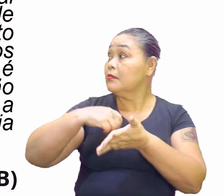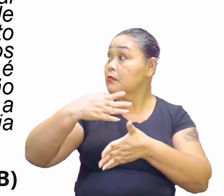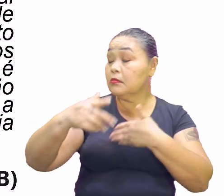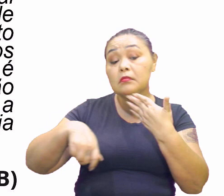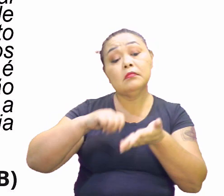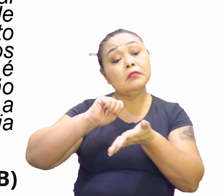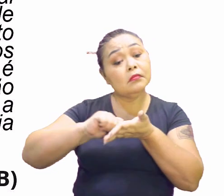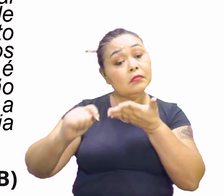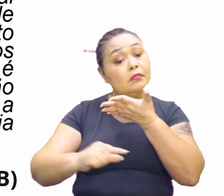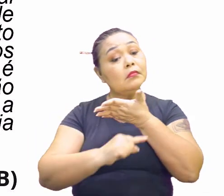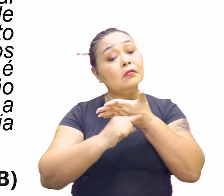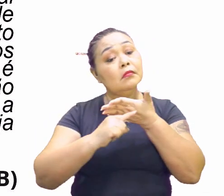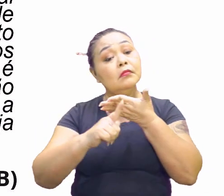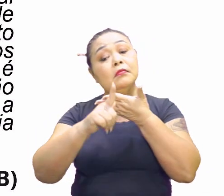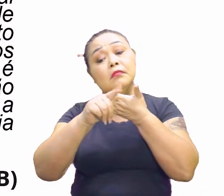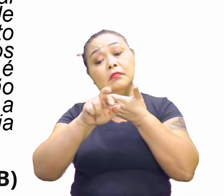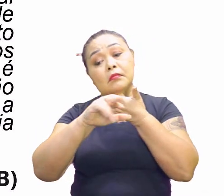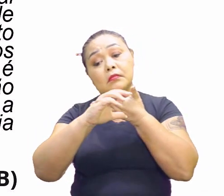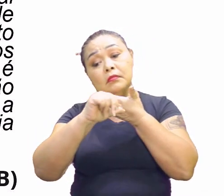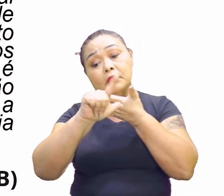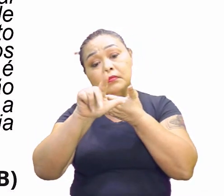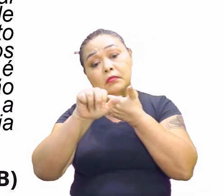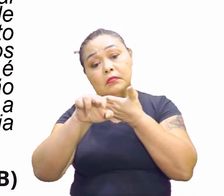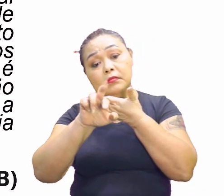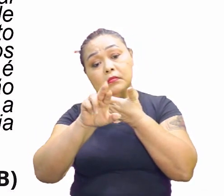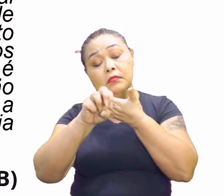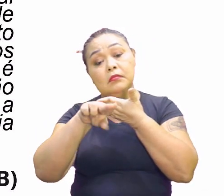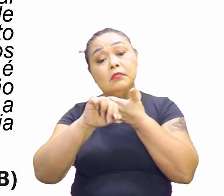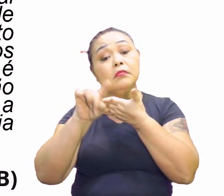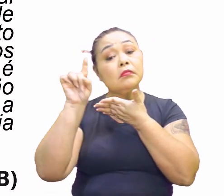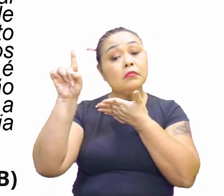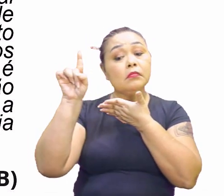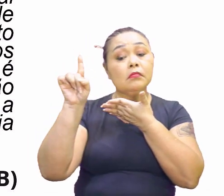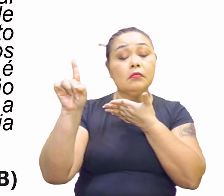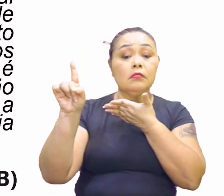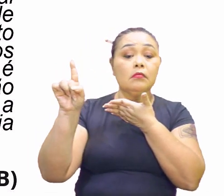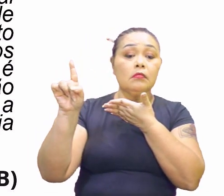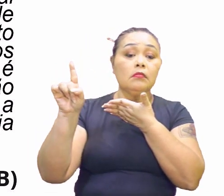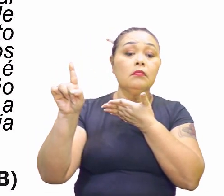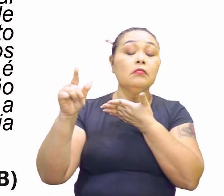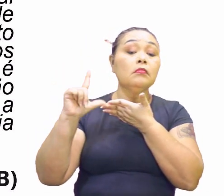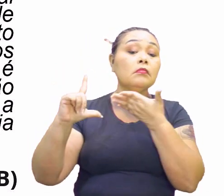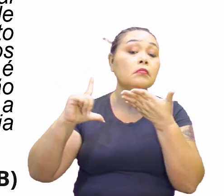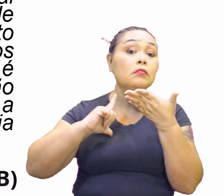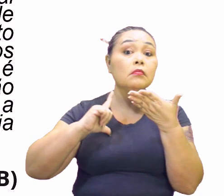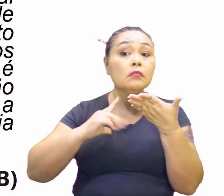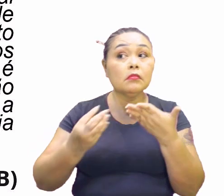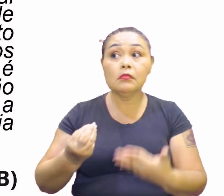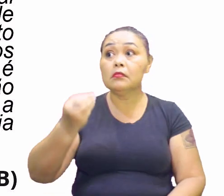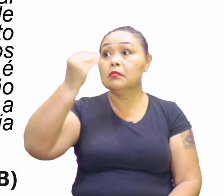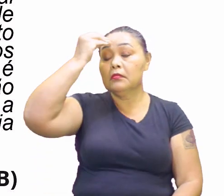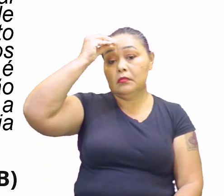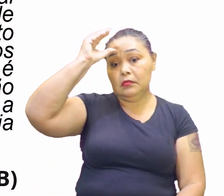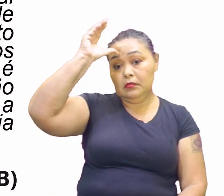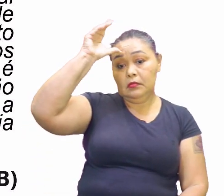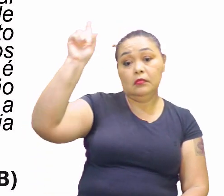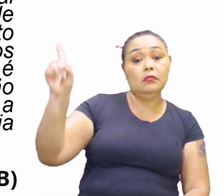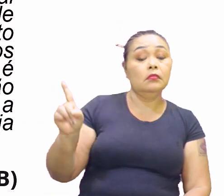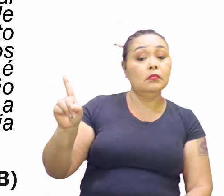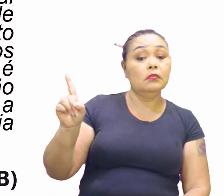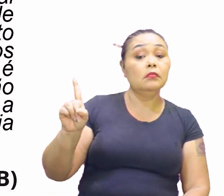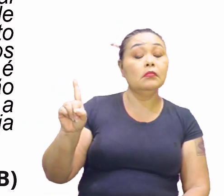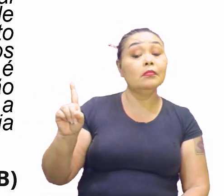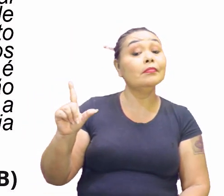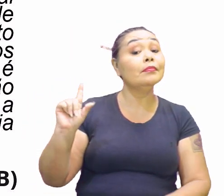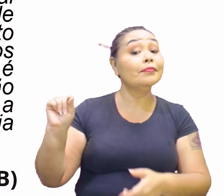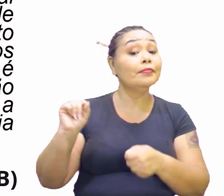segue. Produzida por Graciliano Ramos, porque ali, pessoal, existe um conhecimento. E aí o